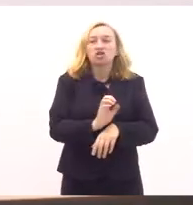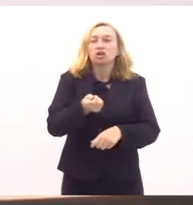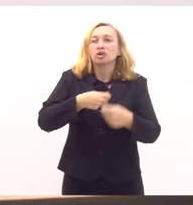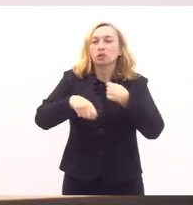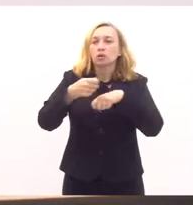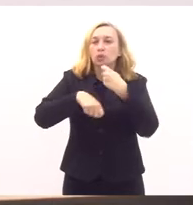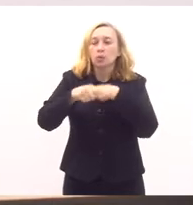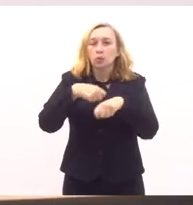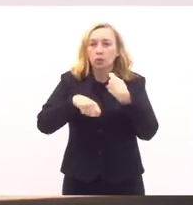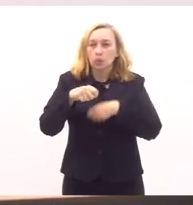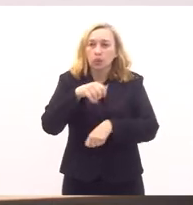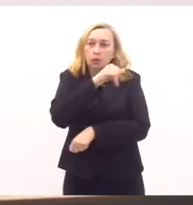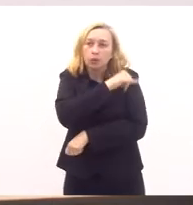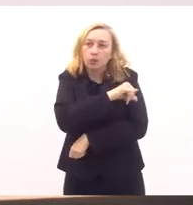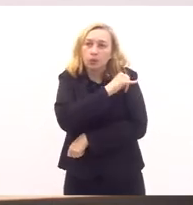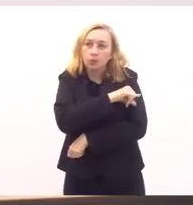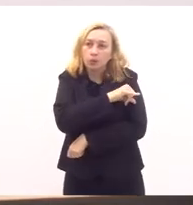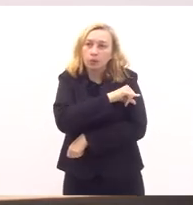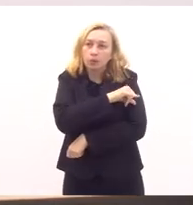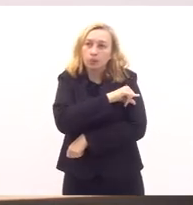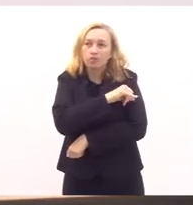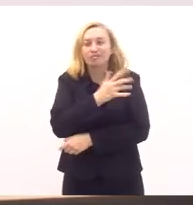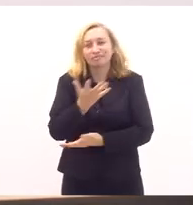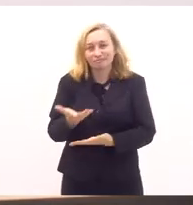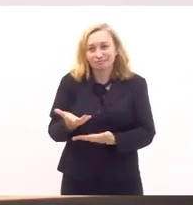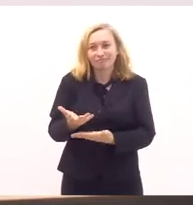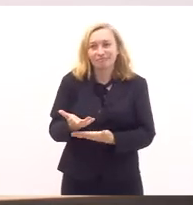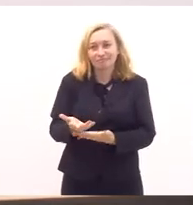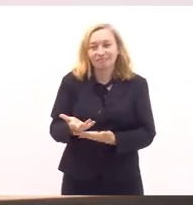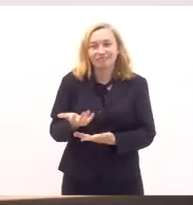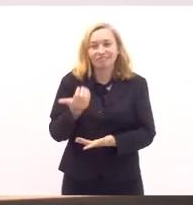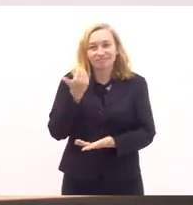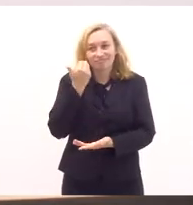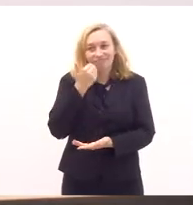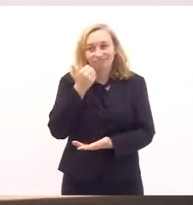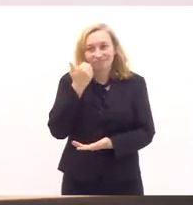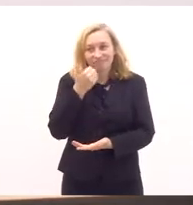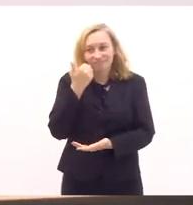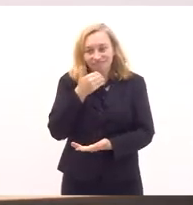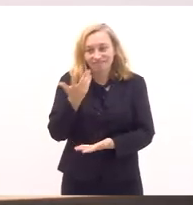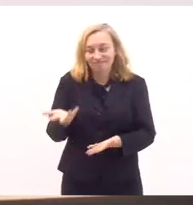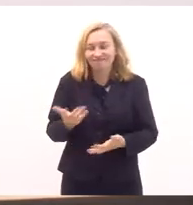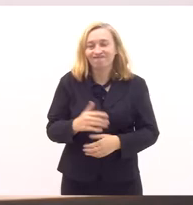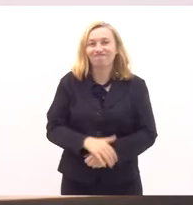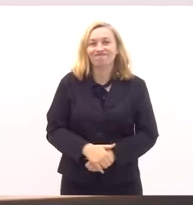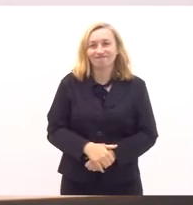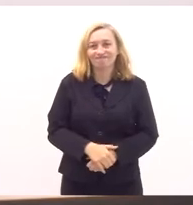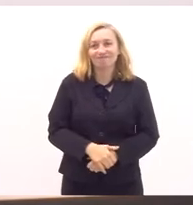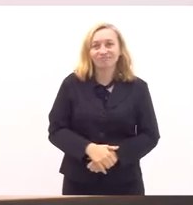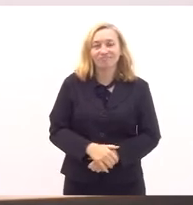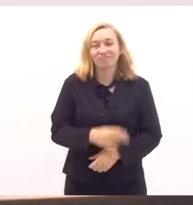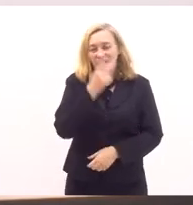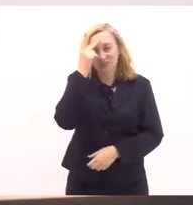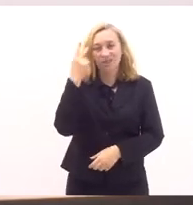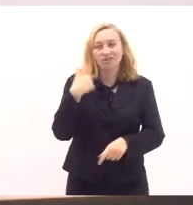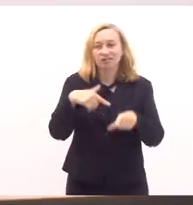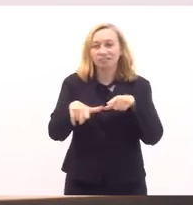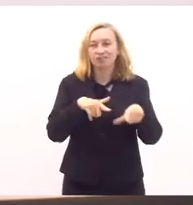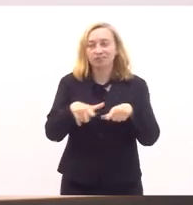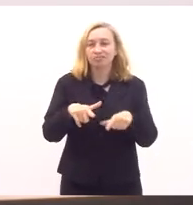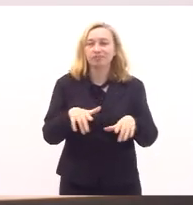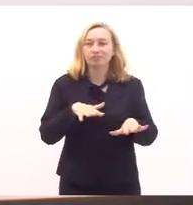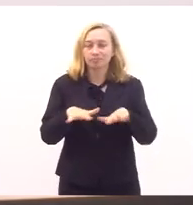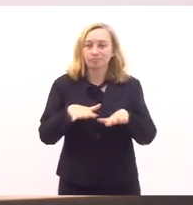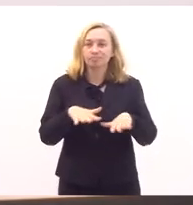economia do Rio de Janeiro é uma falácia, é uma covardia gigantesca que se faz com os trabalhadores, com o